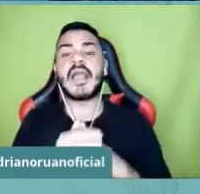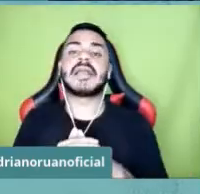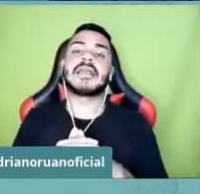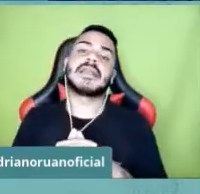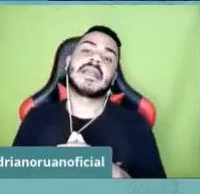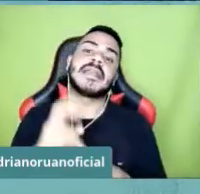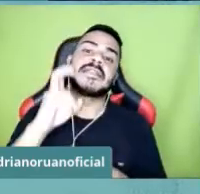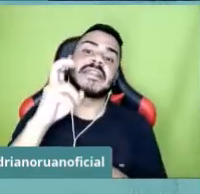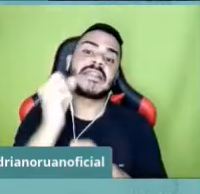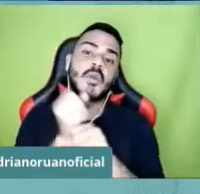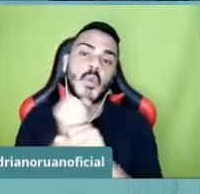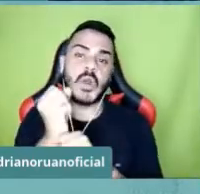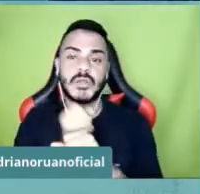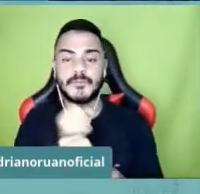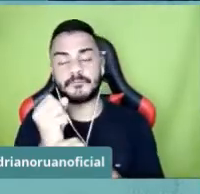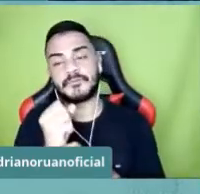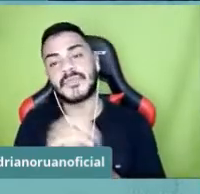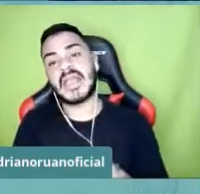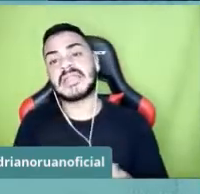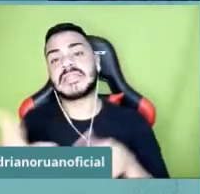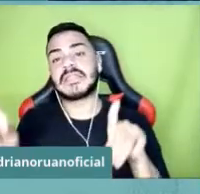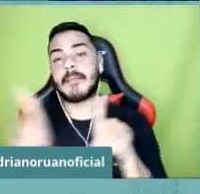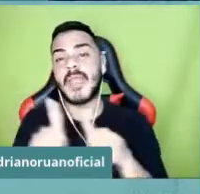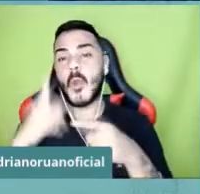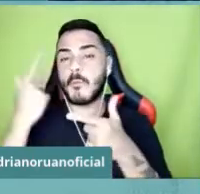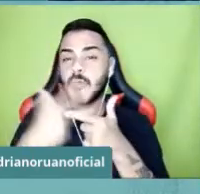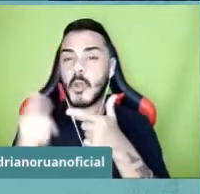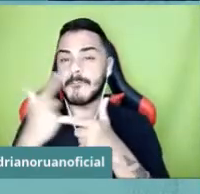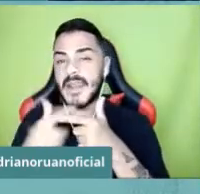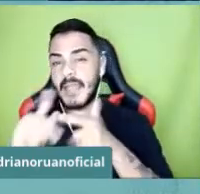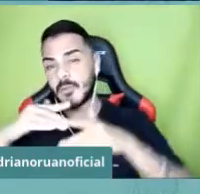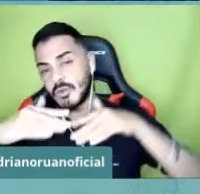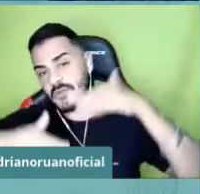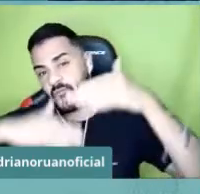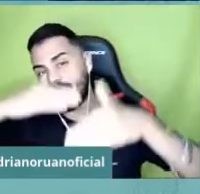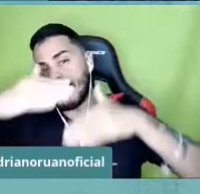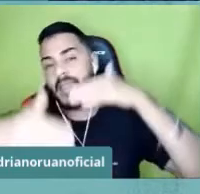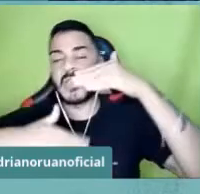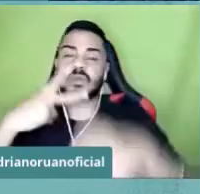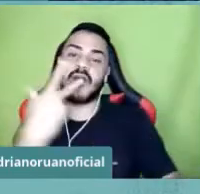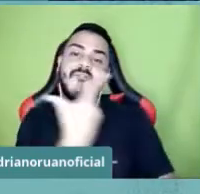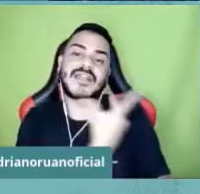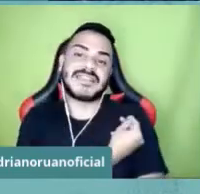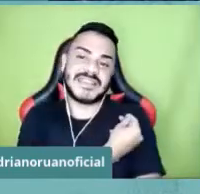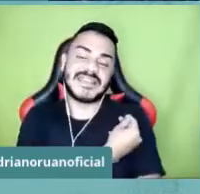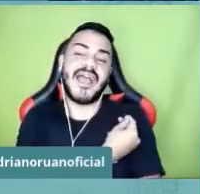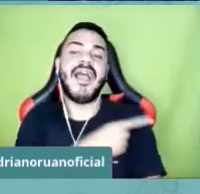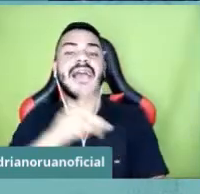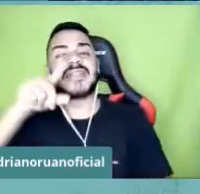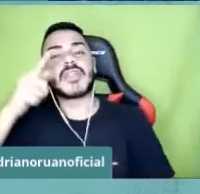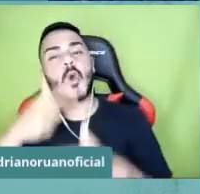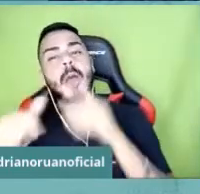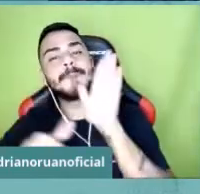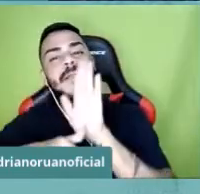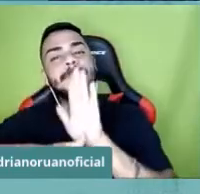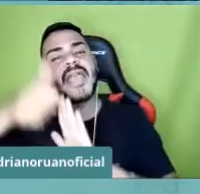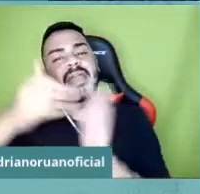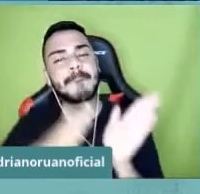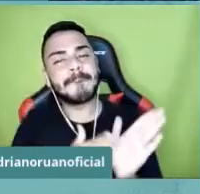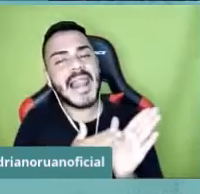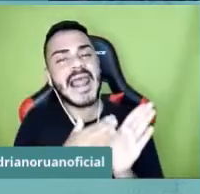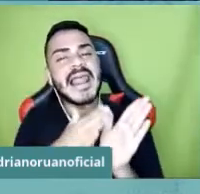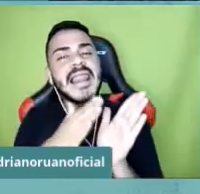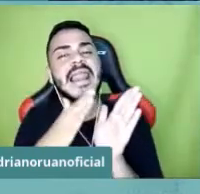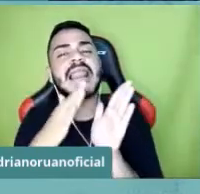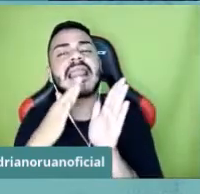5 anos. O grande problema no desenvolvimento das vacinas está lá nas primeiras fases